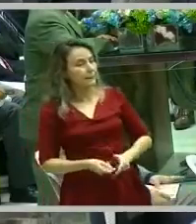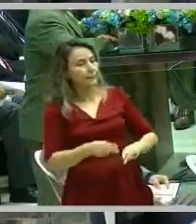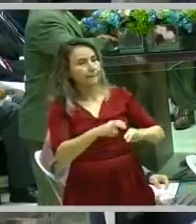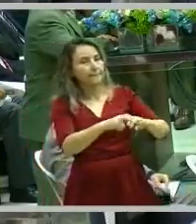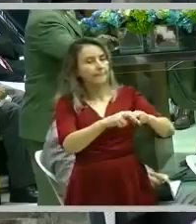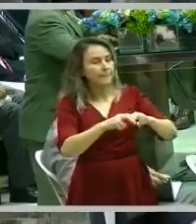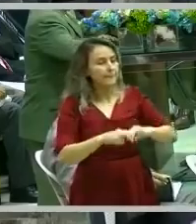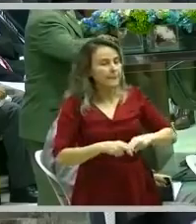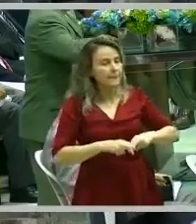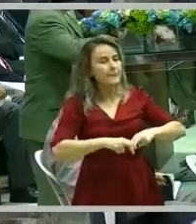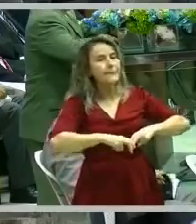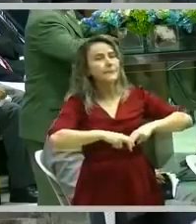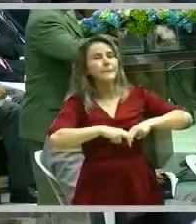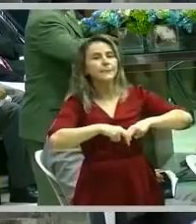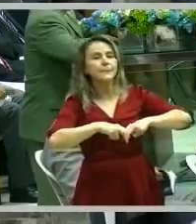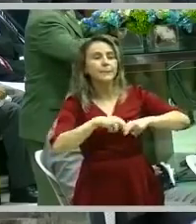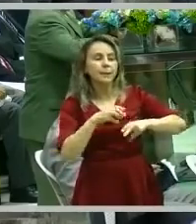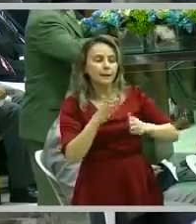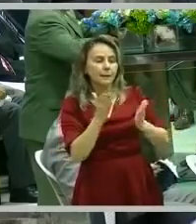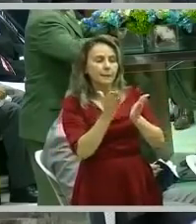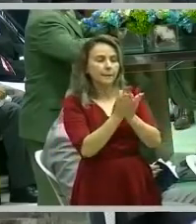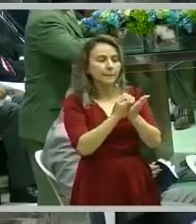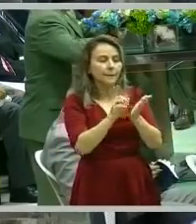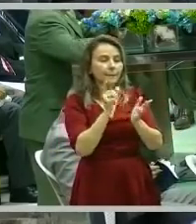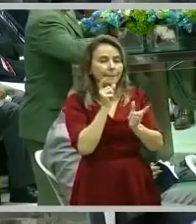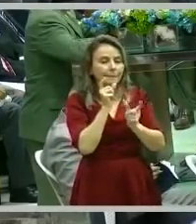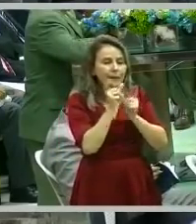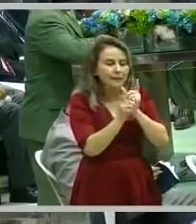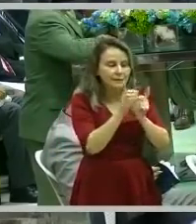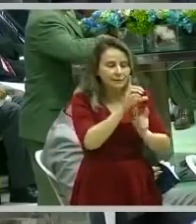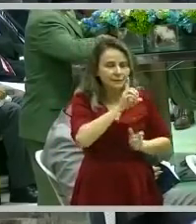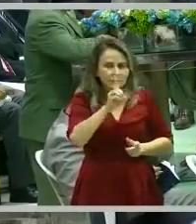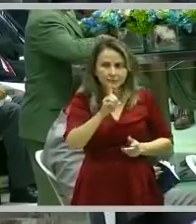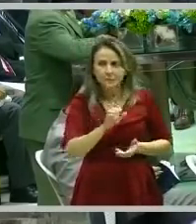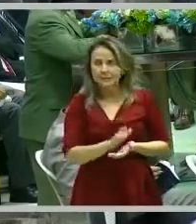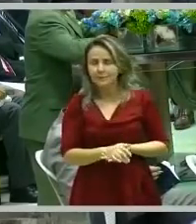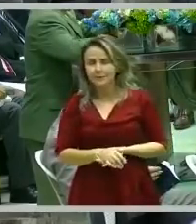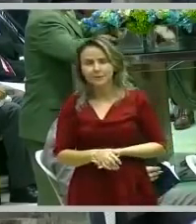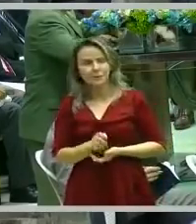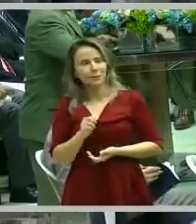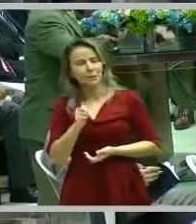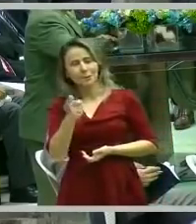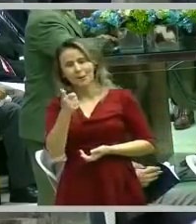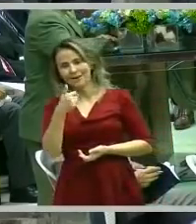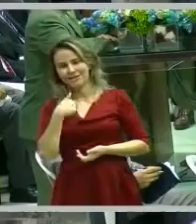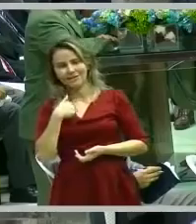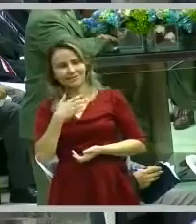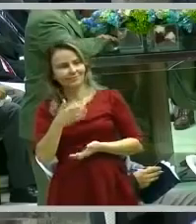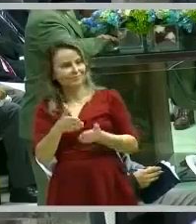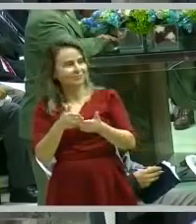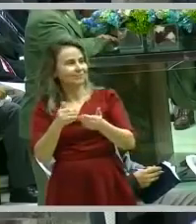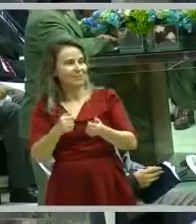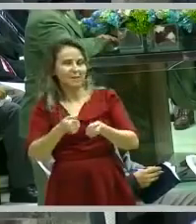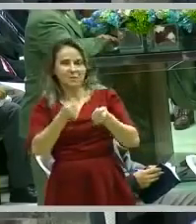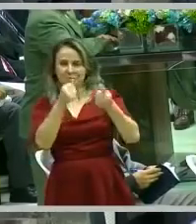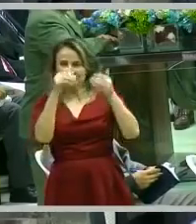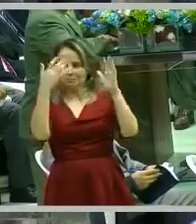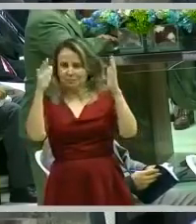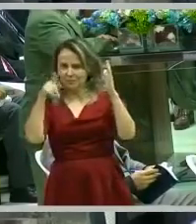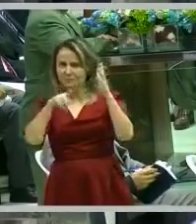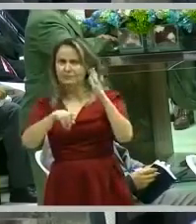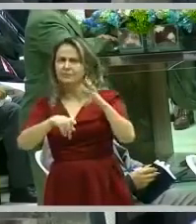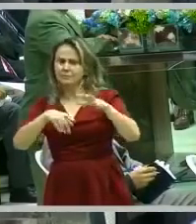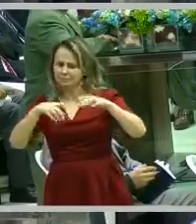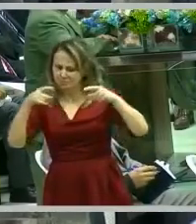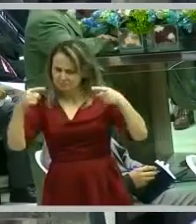pela palavra. Que maravilha, irmão. É, quase que eu peço uma salva de palmas para esses meninos hoje, glória a Deus. Estão afiados mesmo,